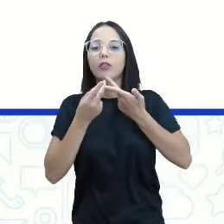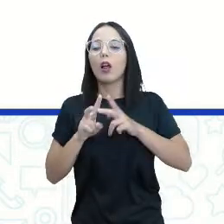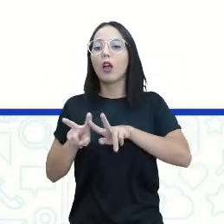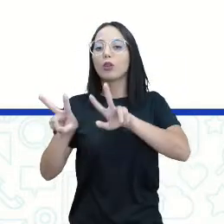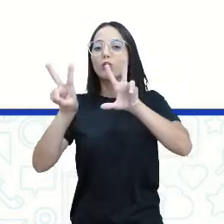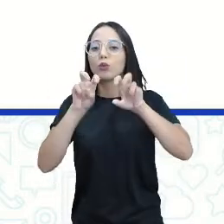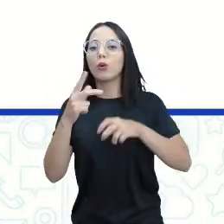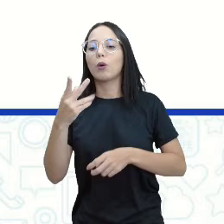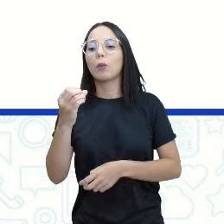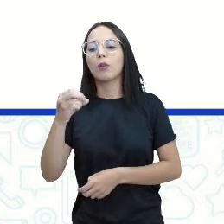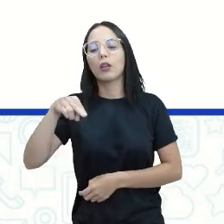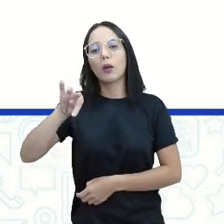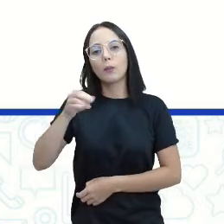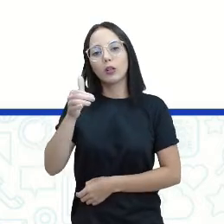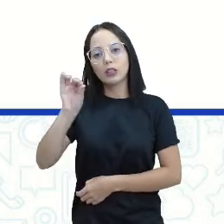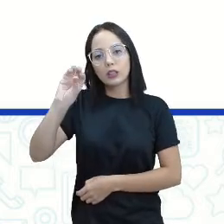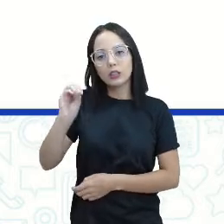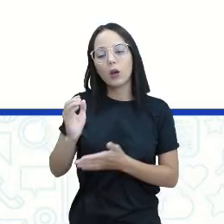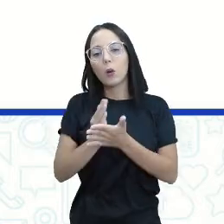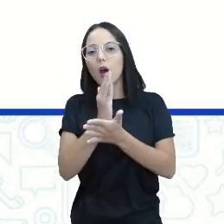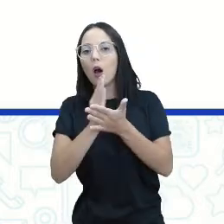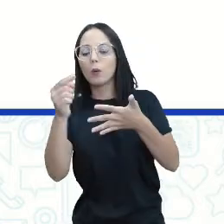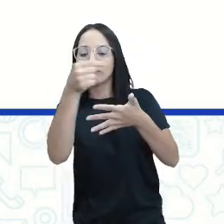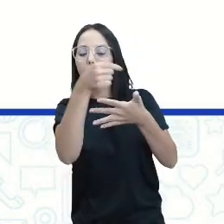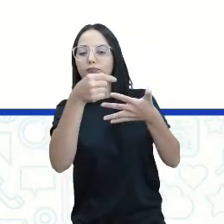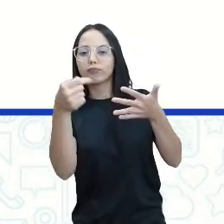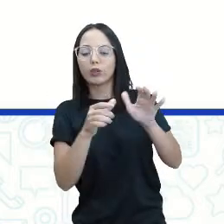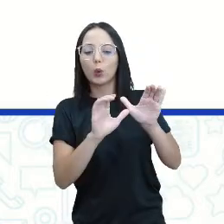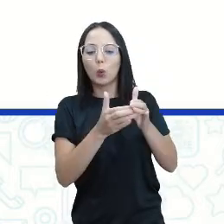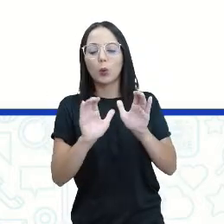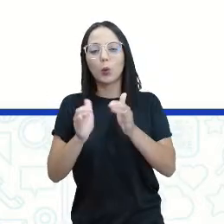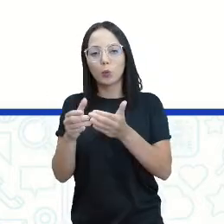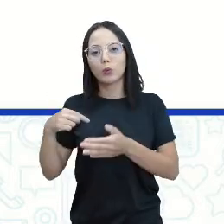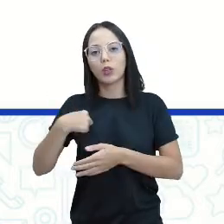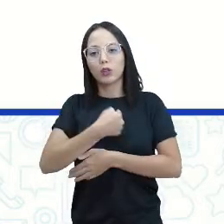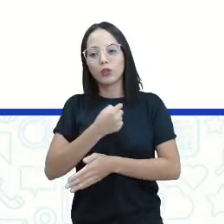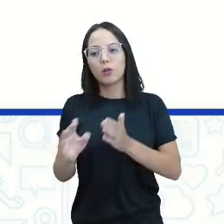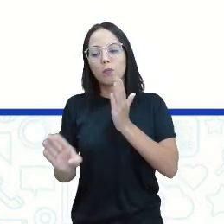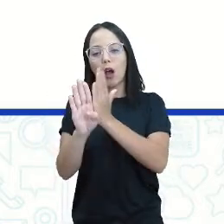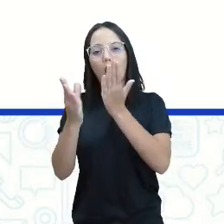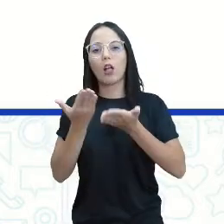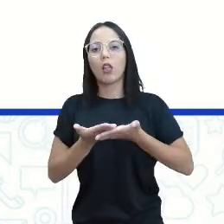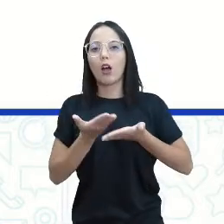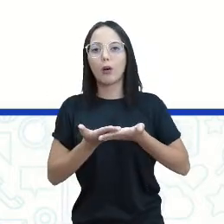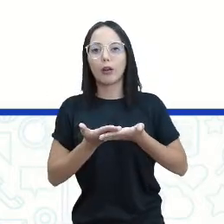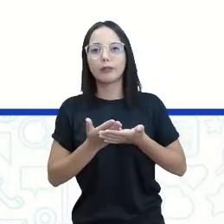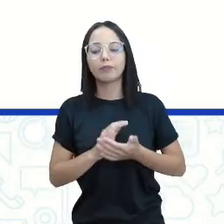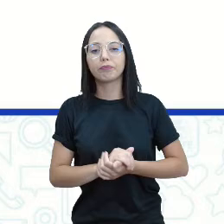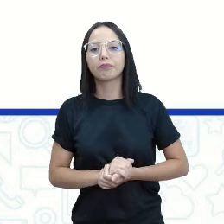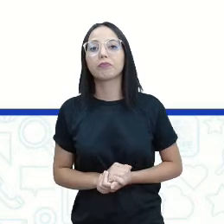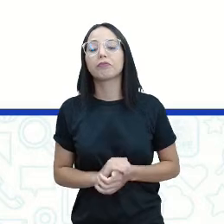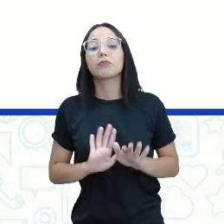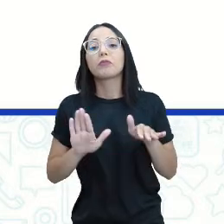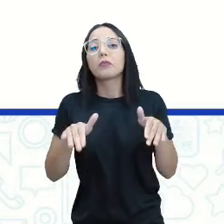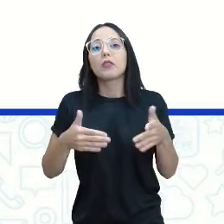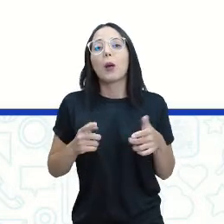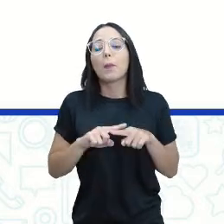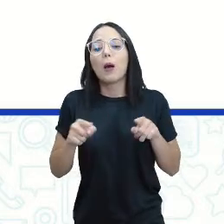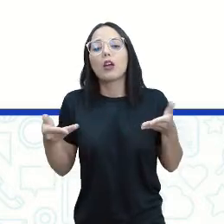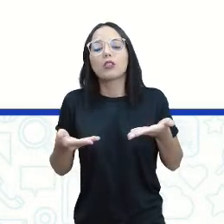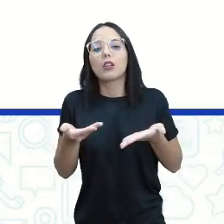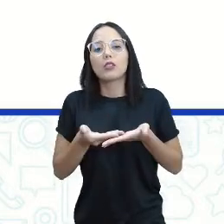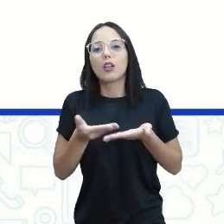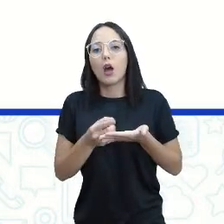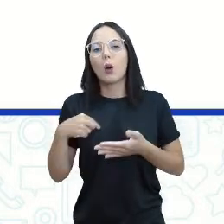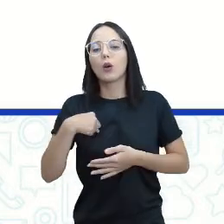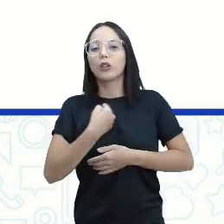da potenciação, de algumas propriedades que a gente viu nessas aulas aí, tá certo? No mais, para essa aula, a gente